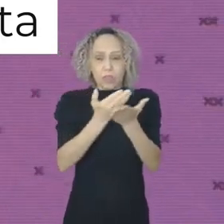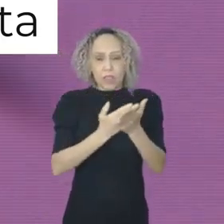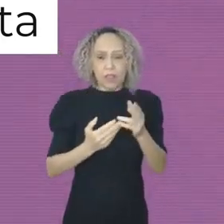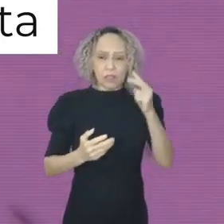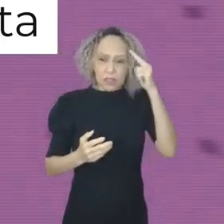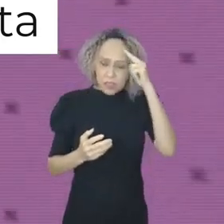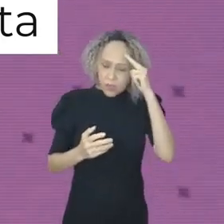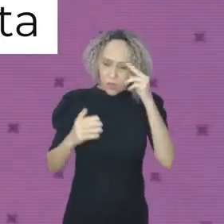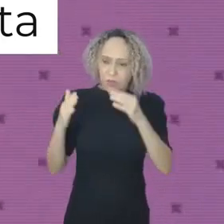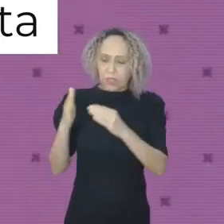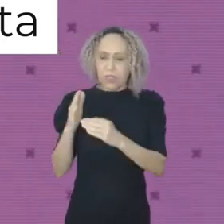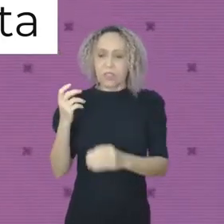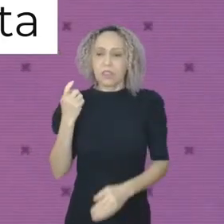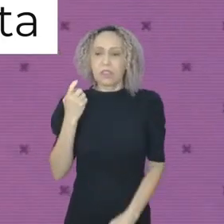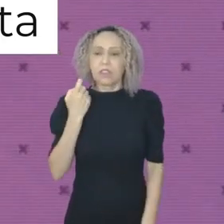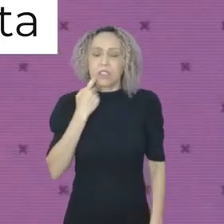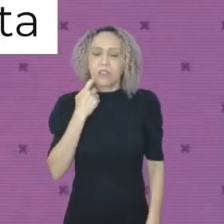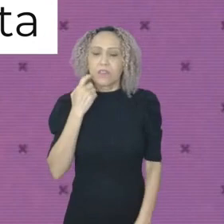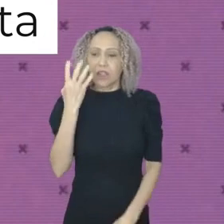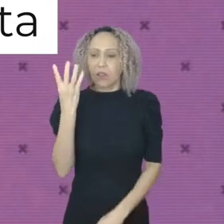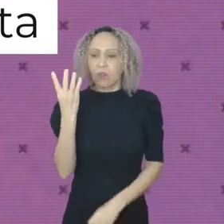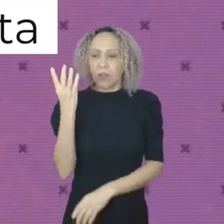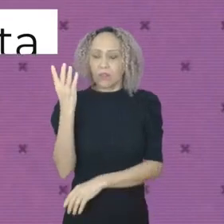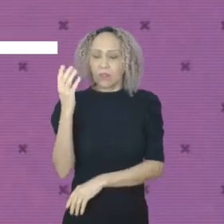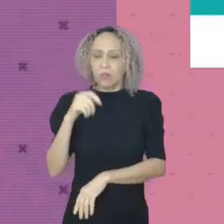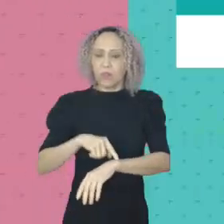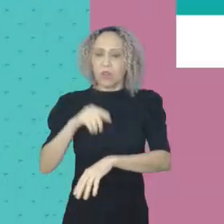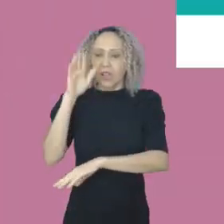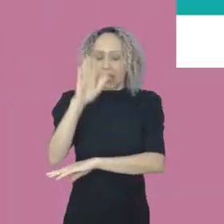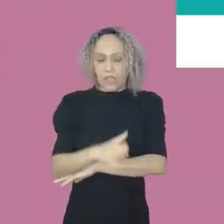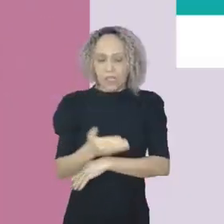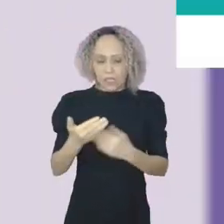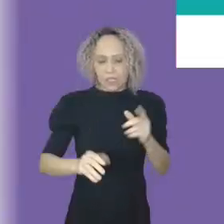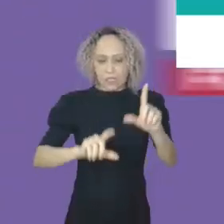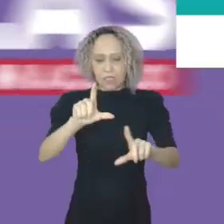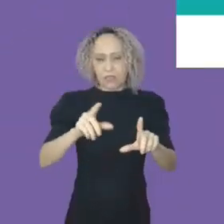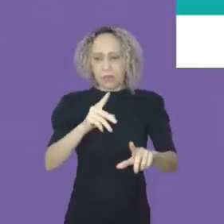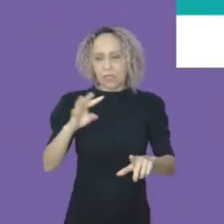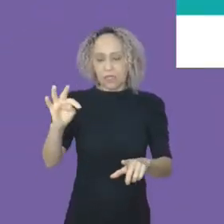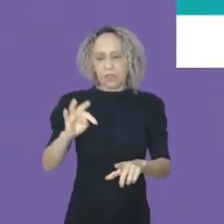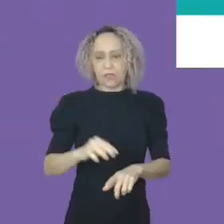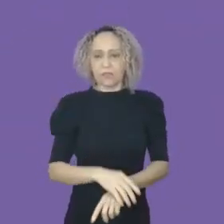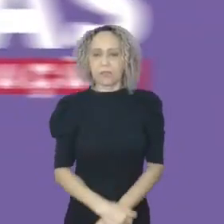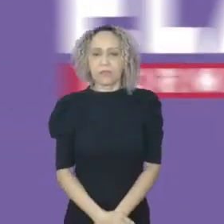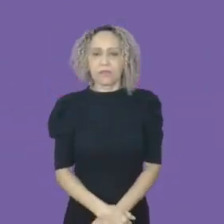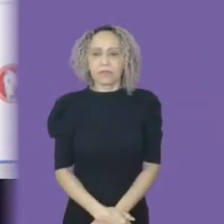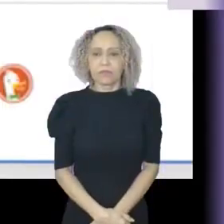sexta-feira, sempre às 4 horas da tarde, aqui na TVPT.